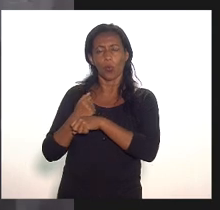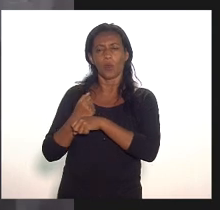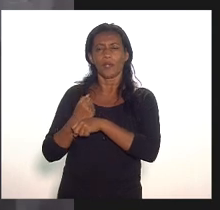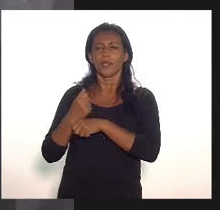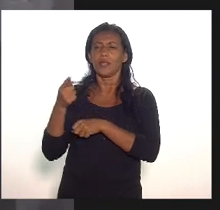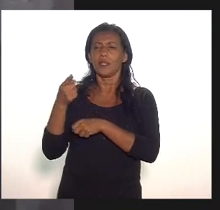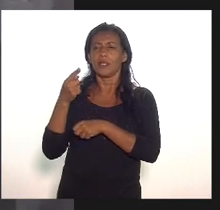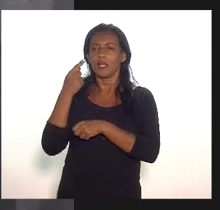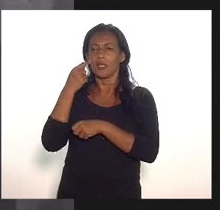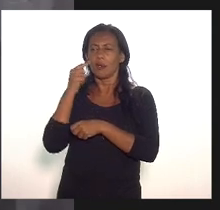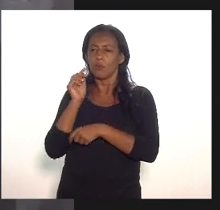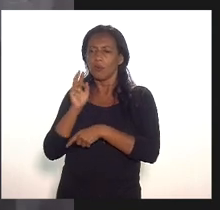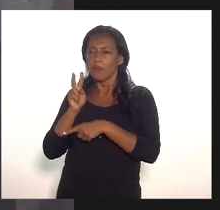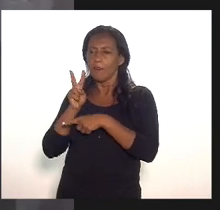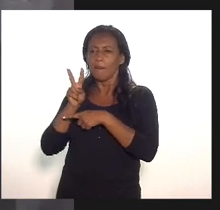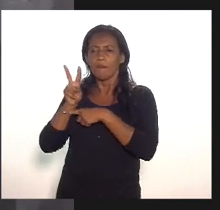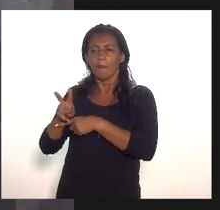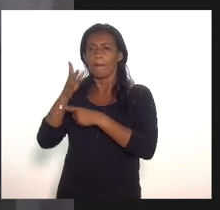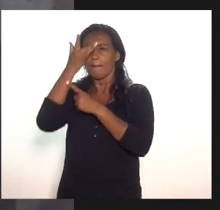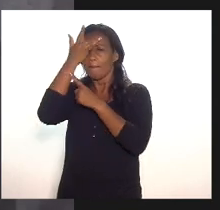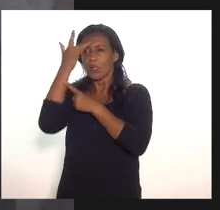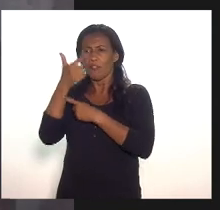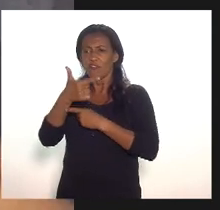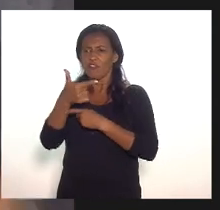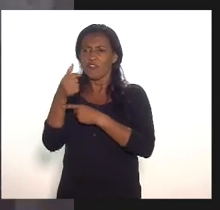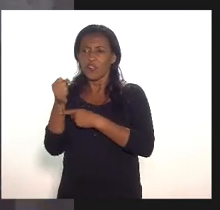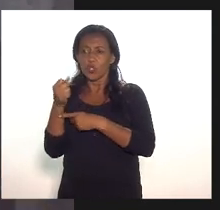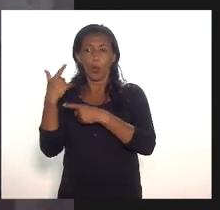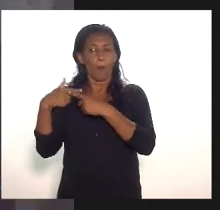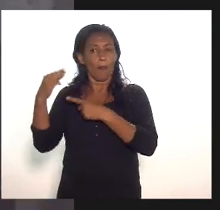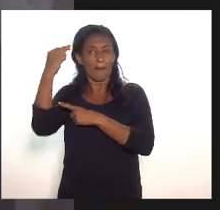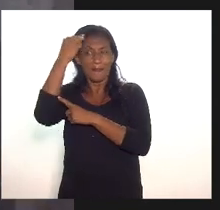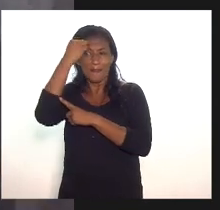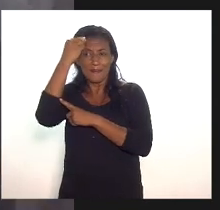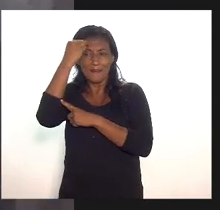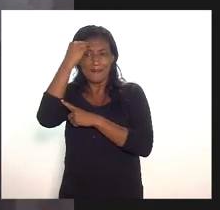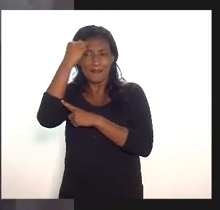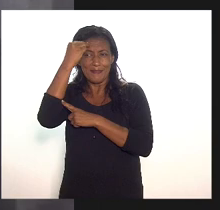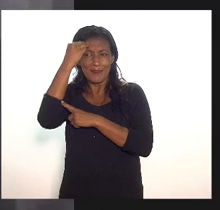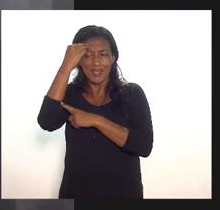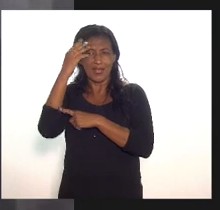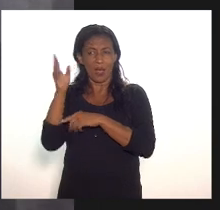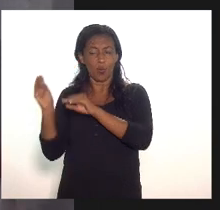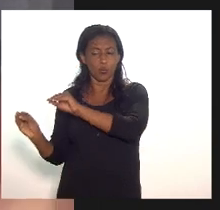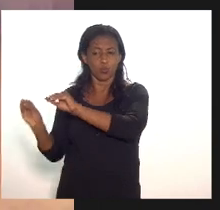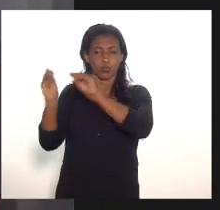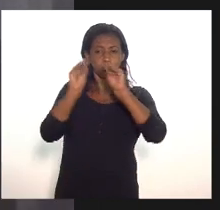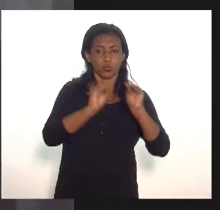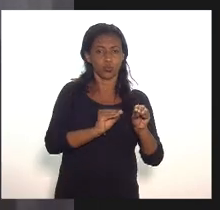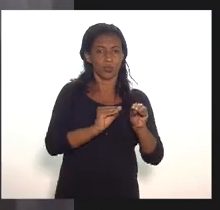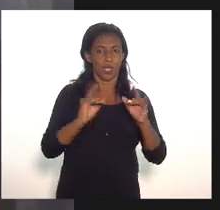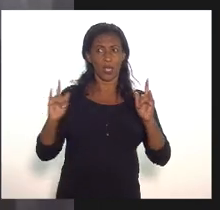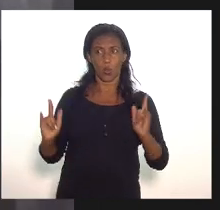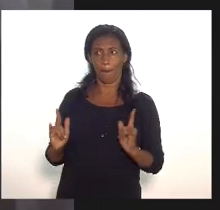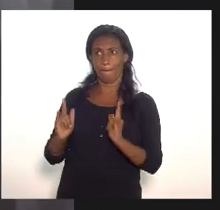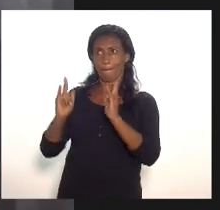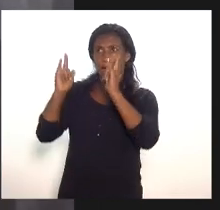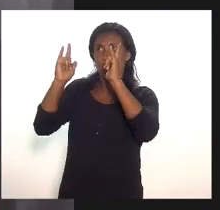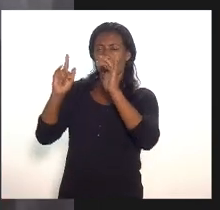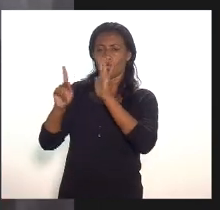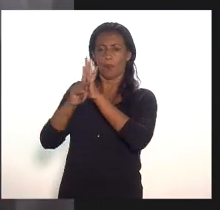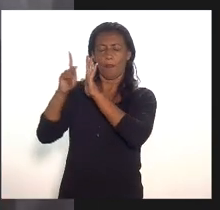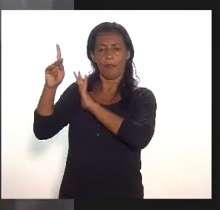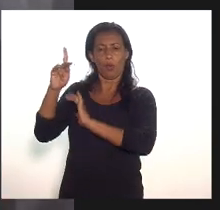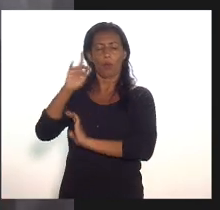psiquiátrico, tinham 28 pacientes que foram todos removidos para as casas de terapia, e o prédio do hospital foi